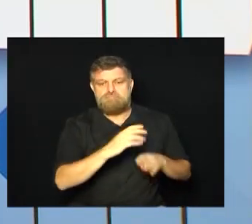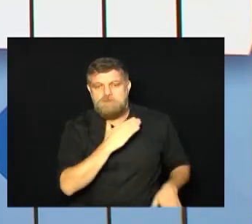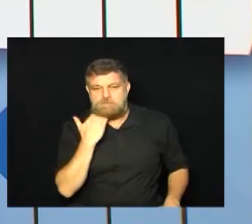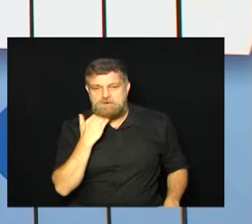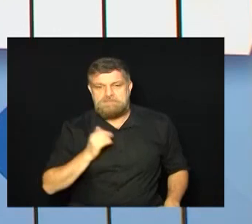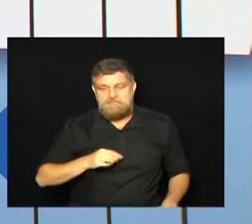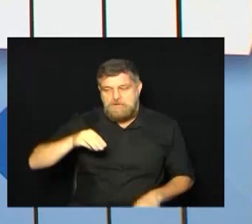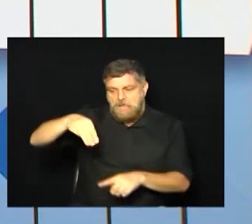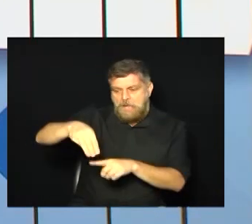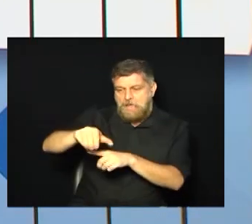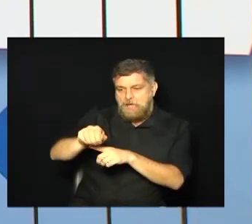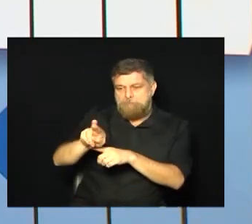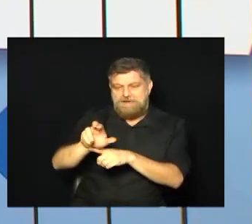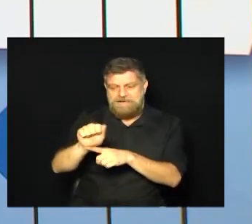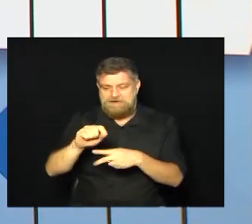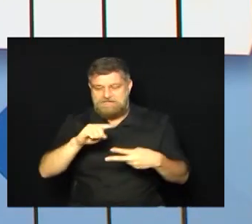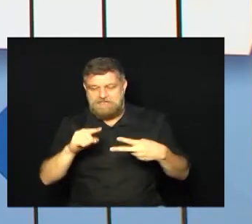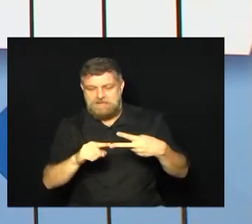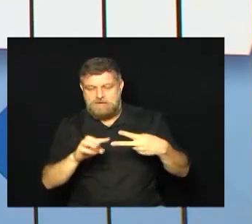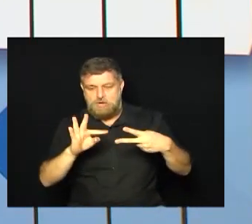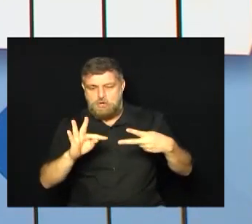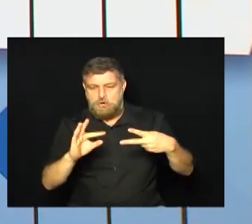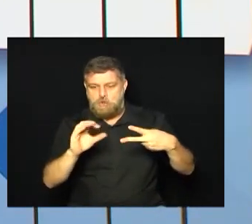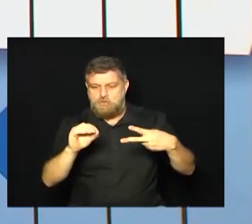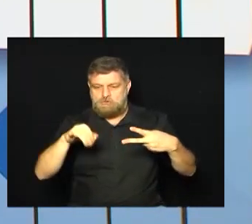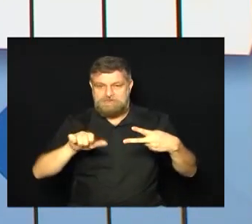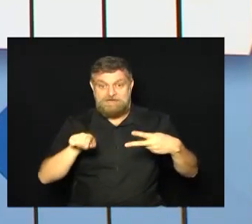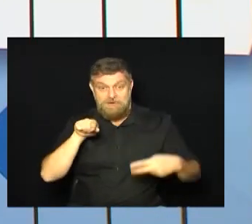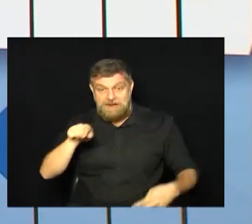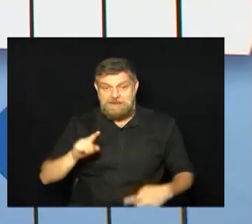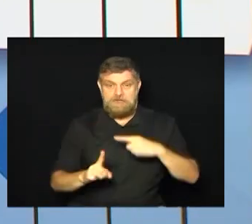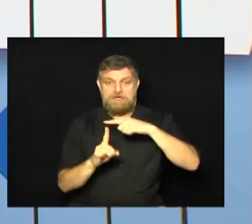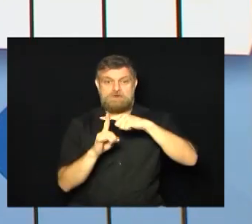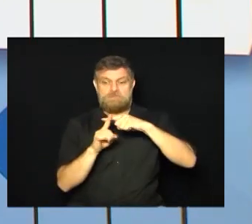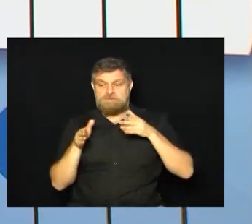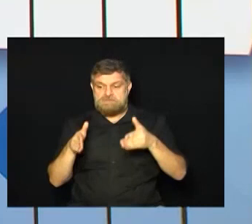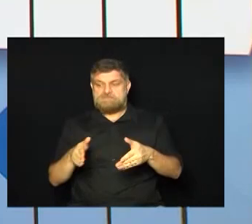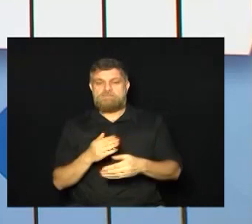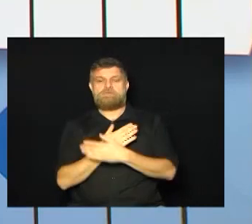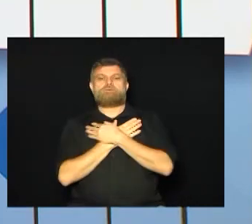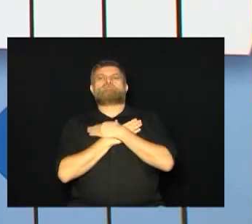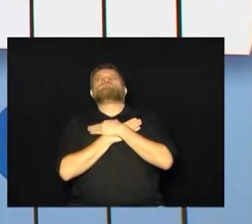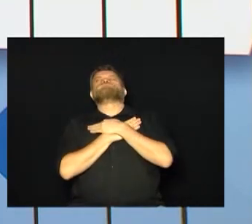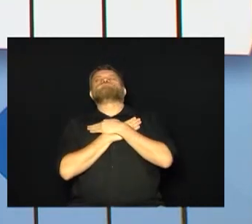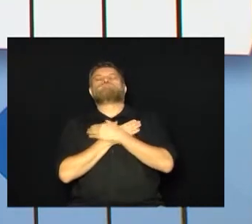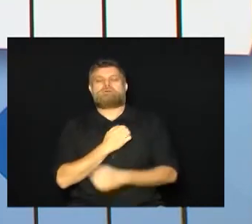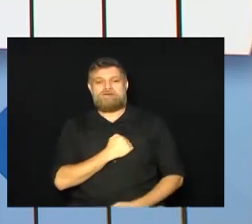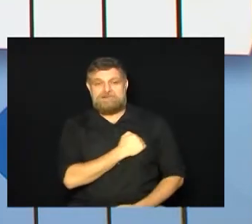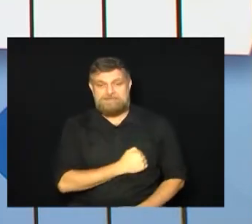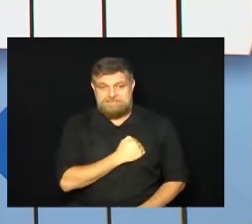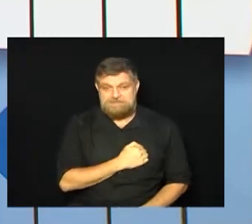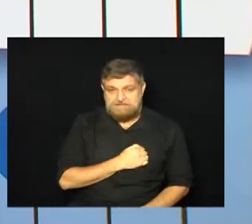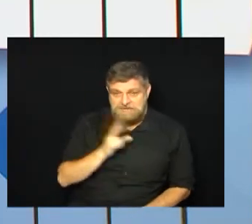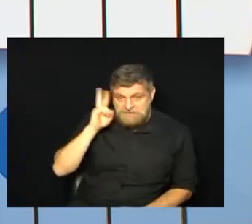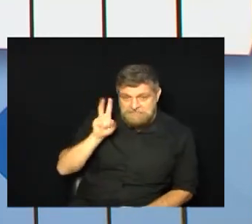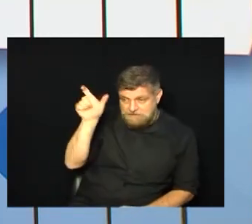Maria Jandira e do Toninho. Tudo ali no Cemitério da Saudade. A gente lembra que a Maria Jandira tem uma história